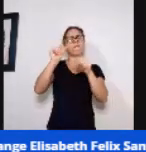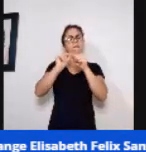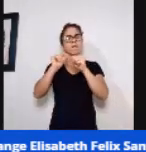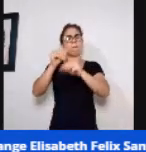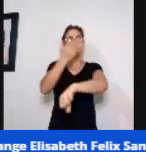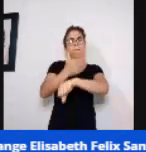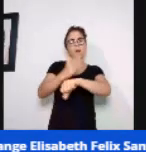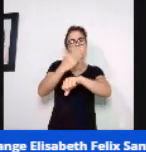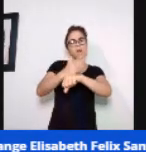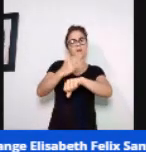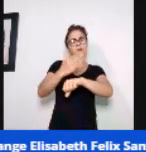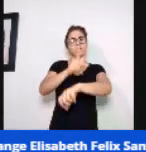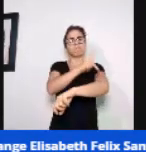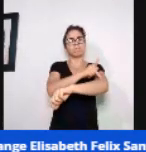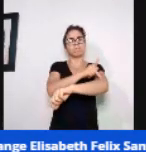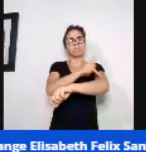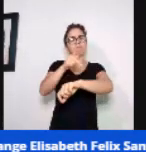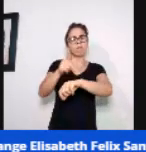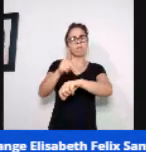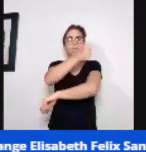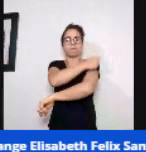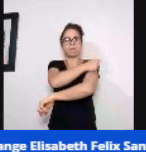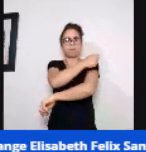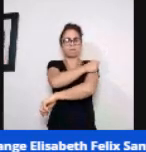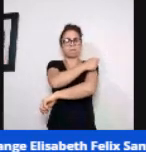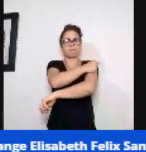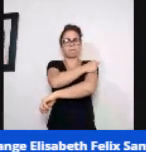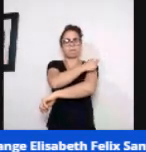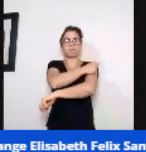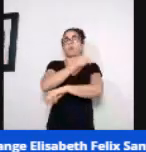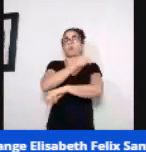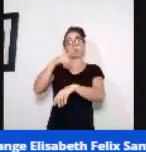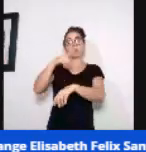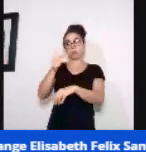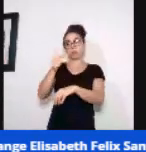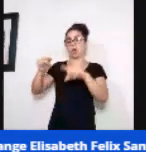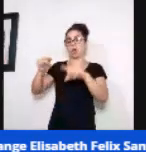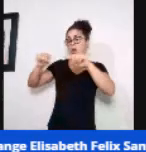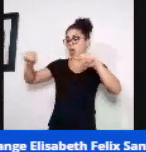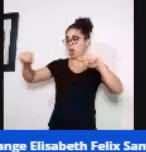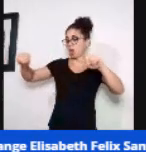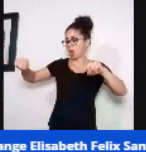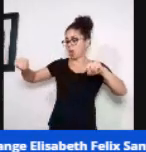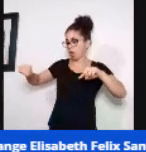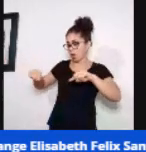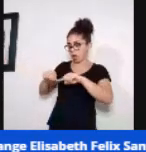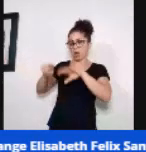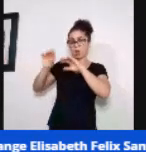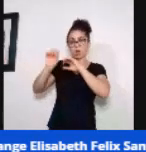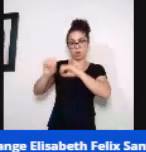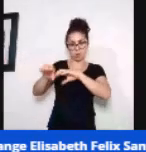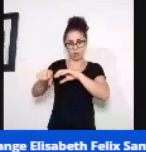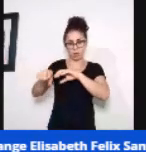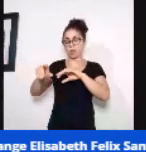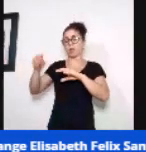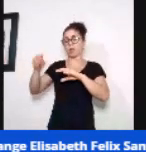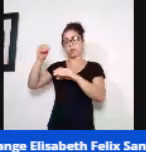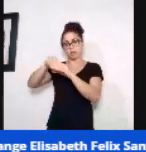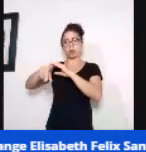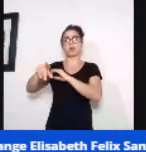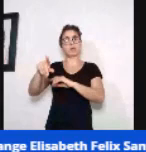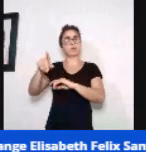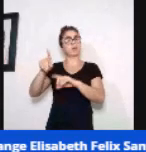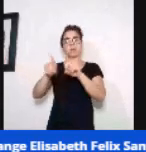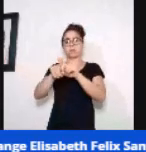não tínhamos mais o contexto da sala de aula, nós não tínhamos mais as interações emergentes, nós